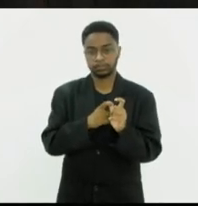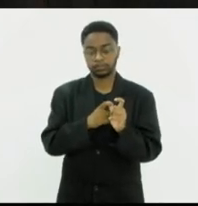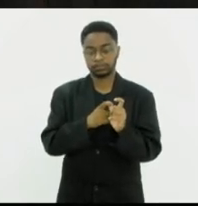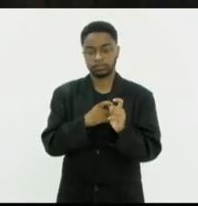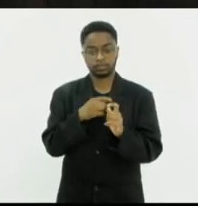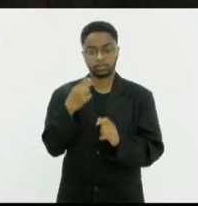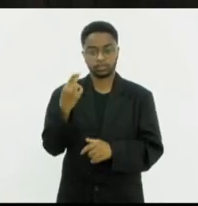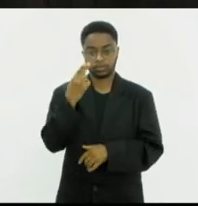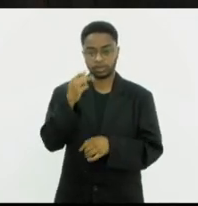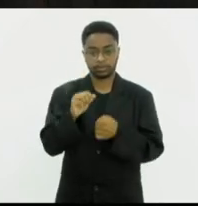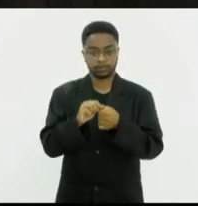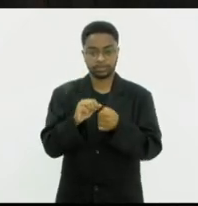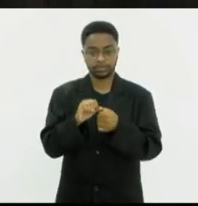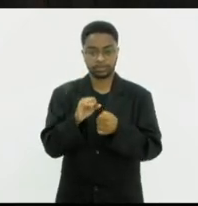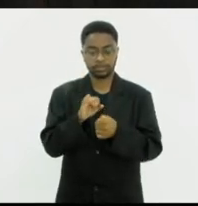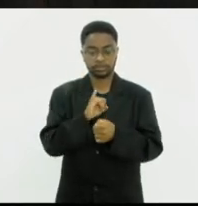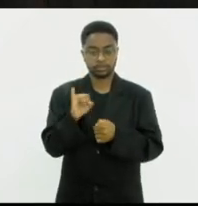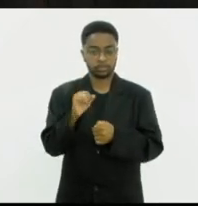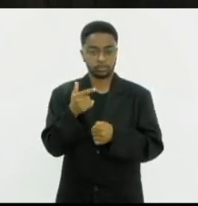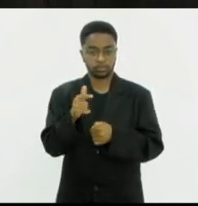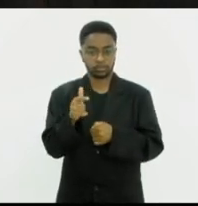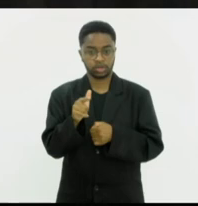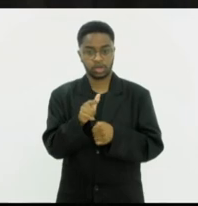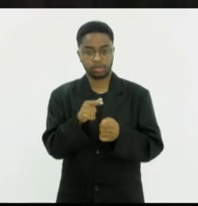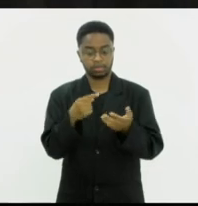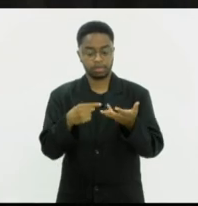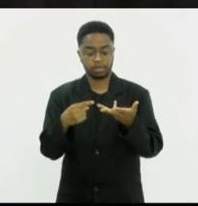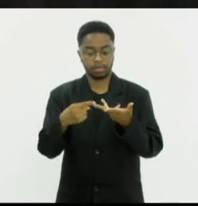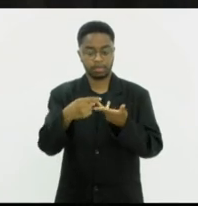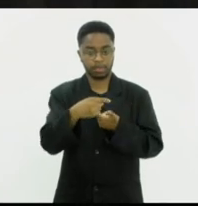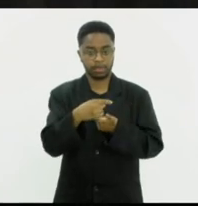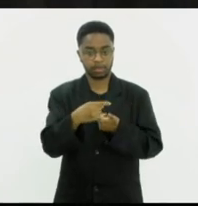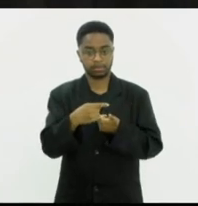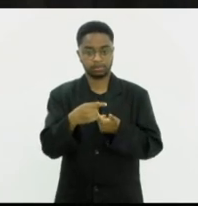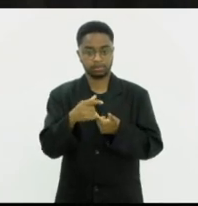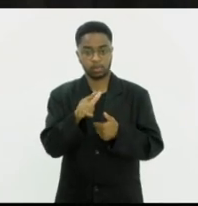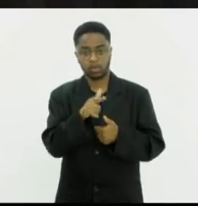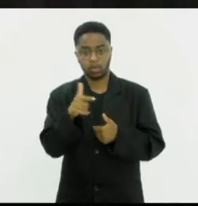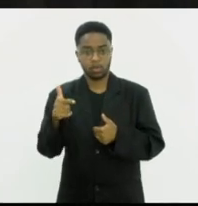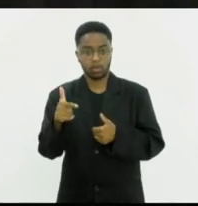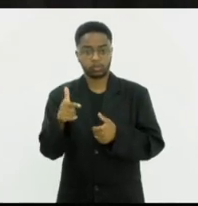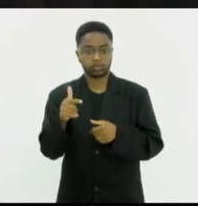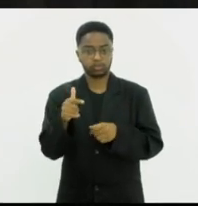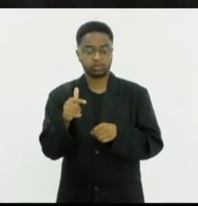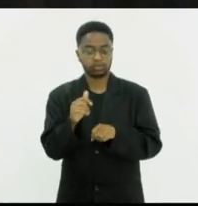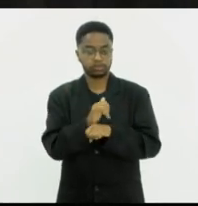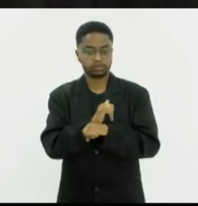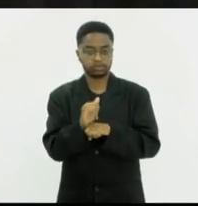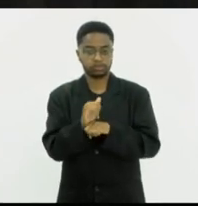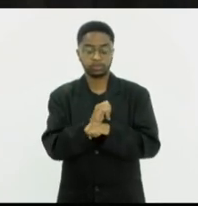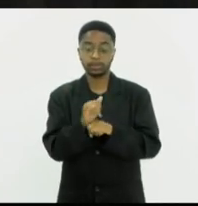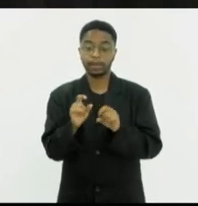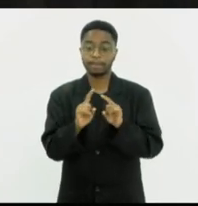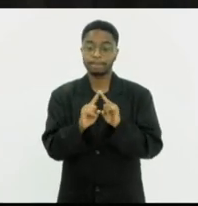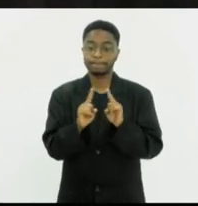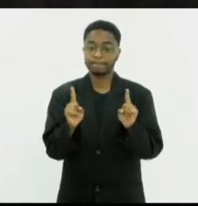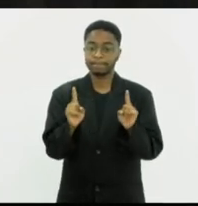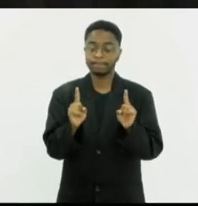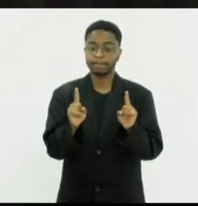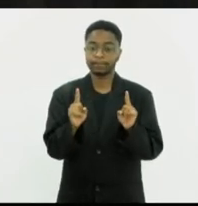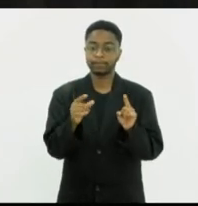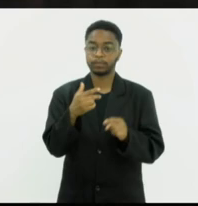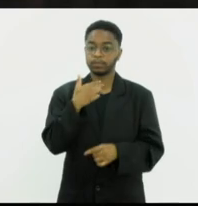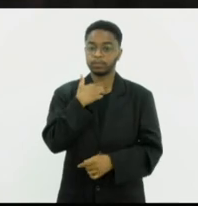faz sem contrapartidas. Tem que ter contrapartida. Mas contrapartida não pode